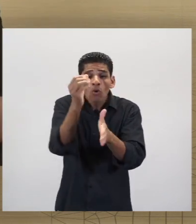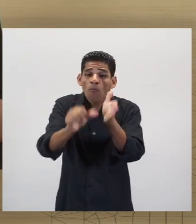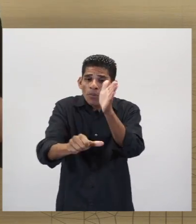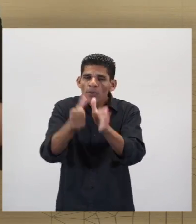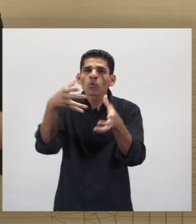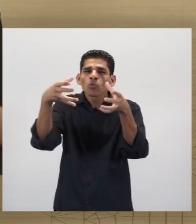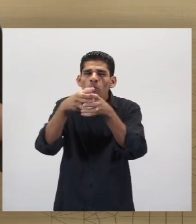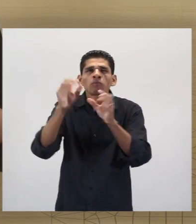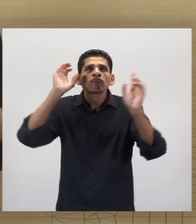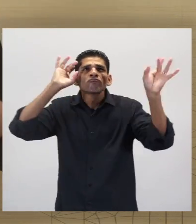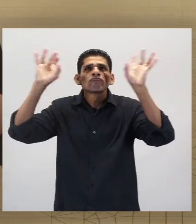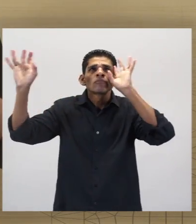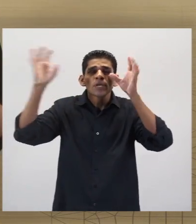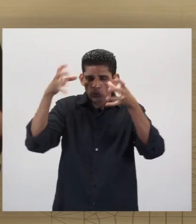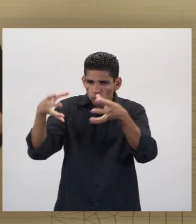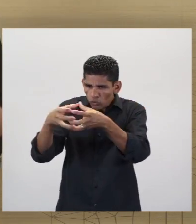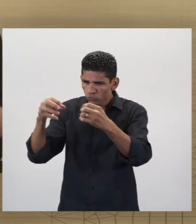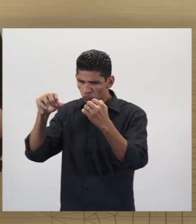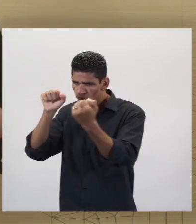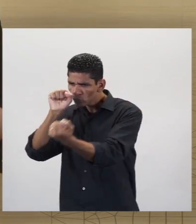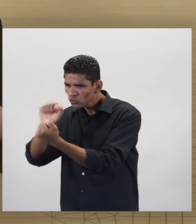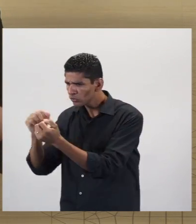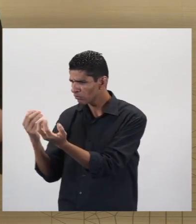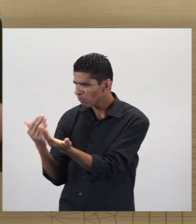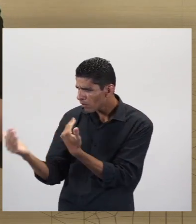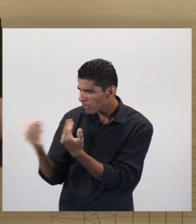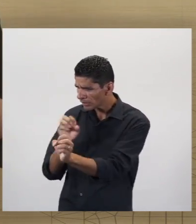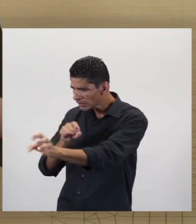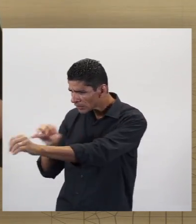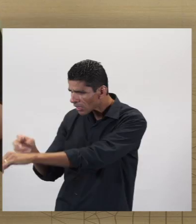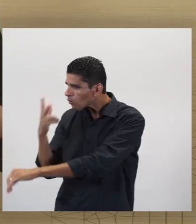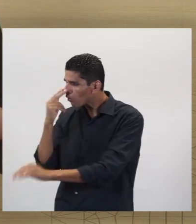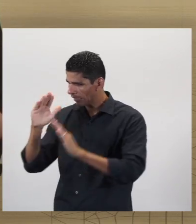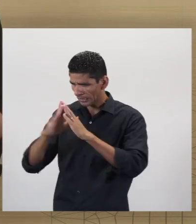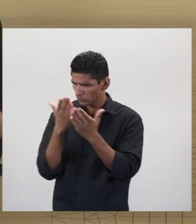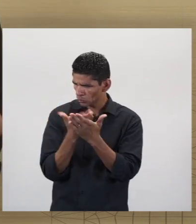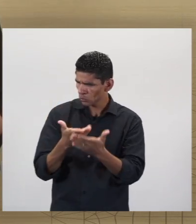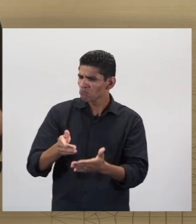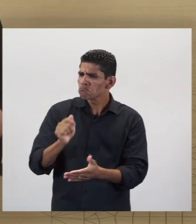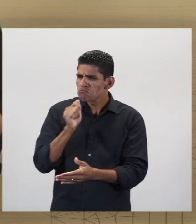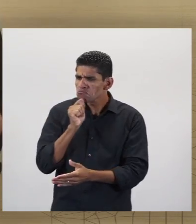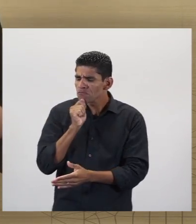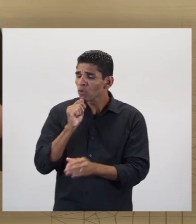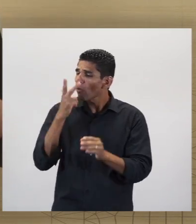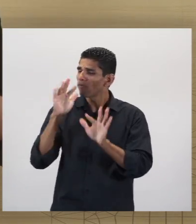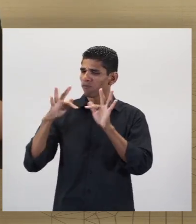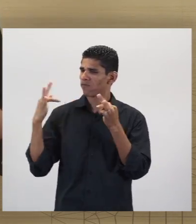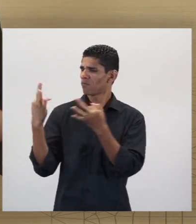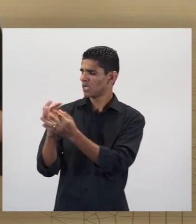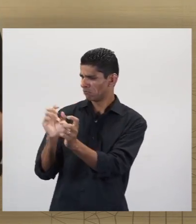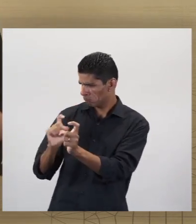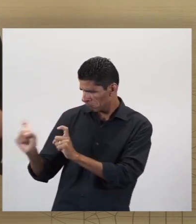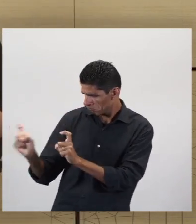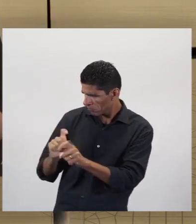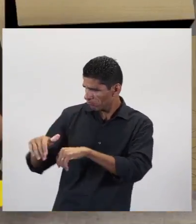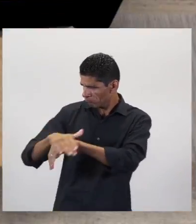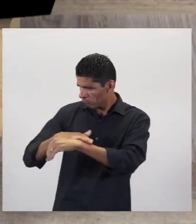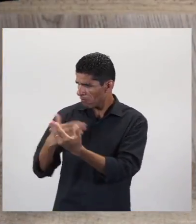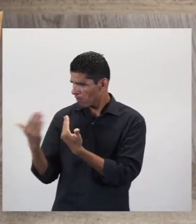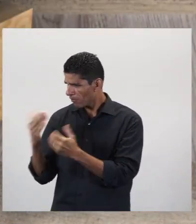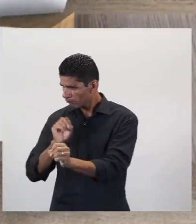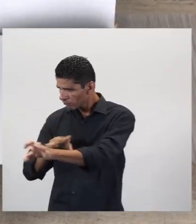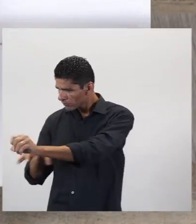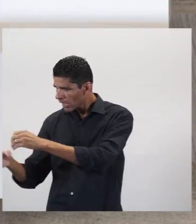seus discípulos, inclusive na educação não formal, ou seja, no ambiente familiar e outros ambientes onde os indivíduos vivem e